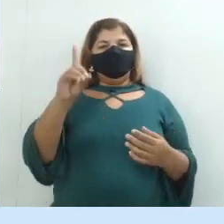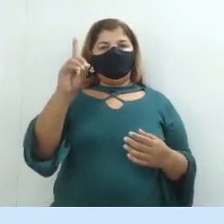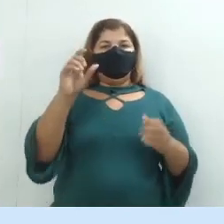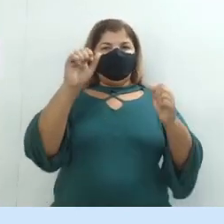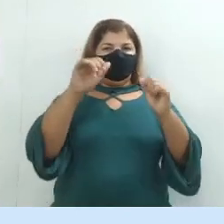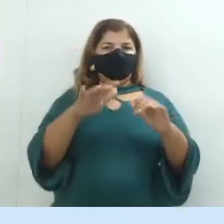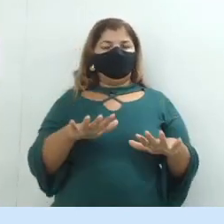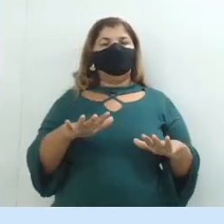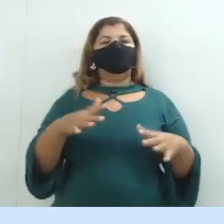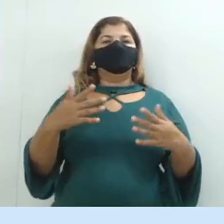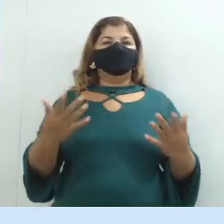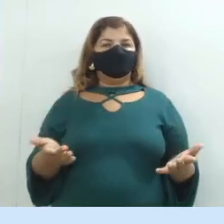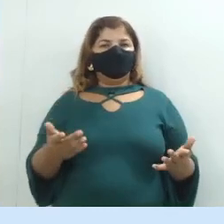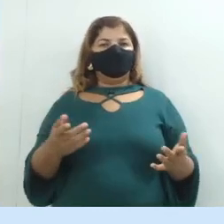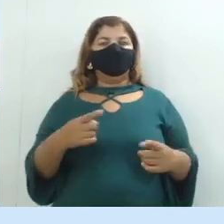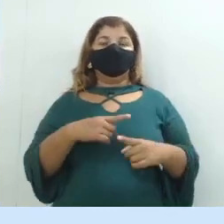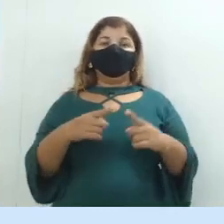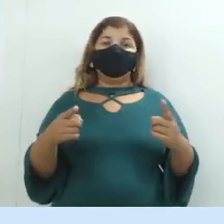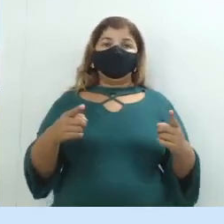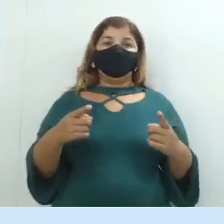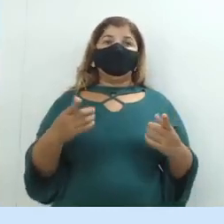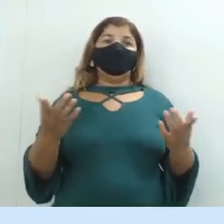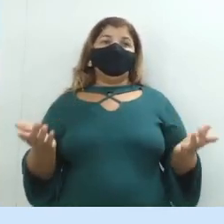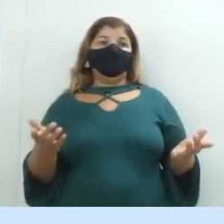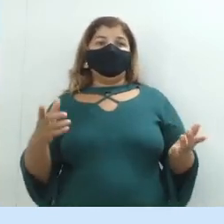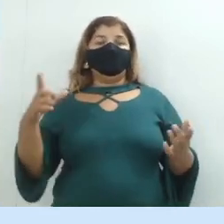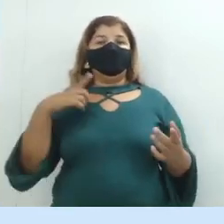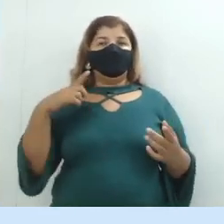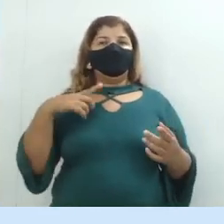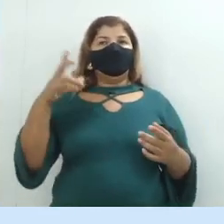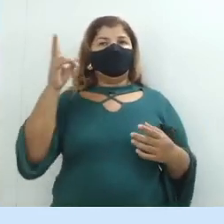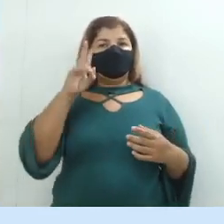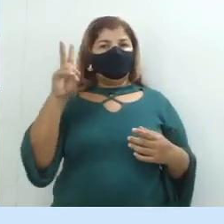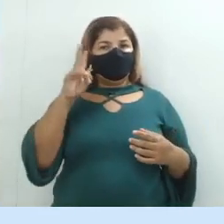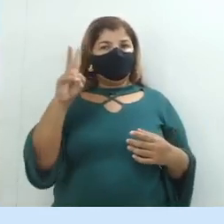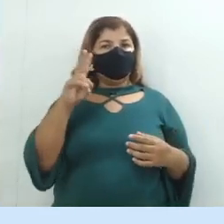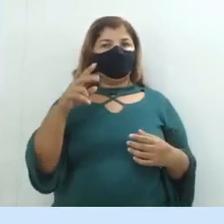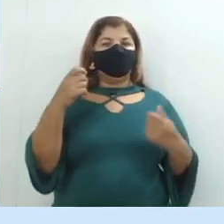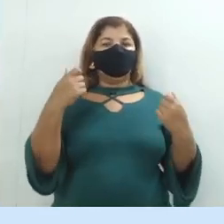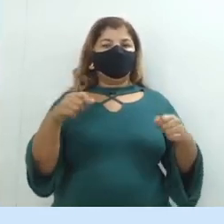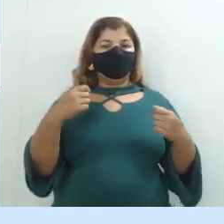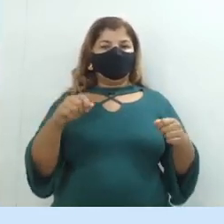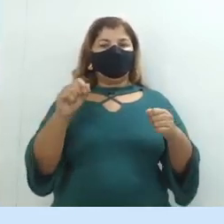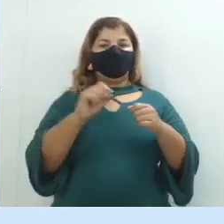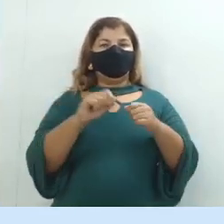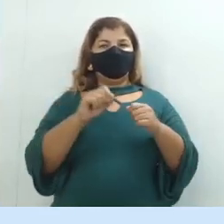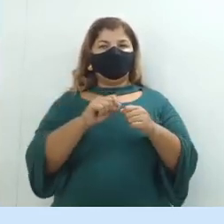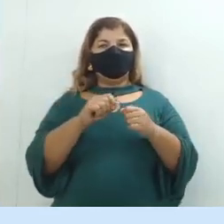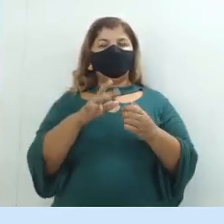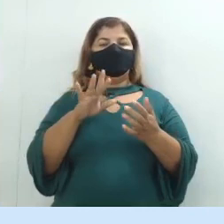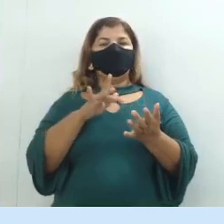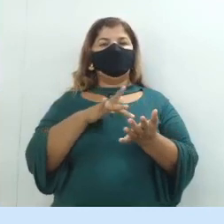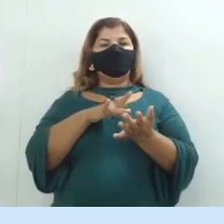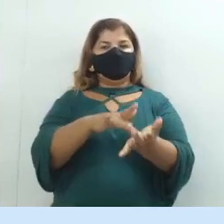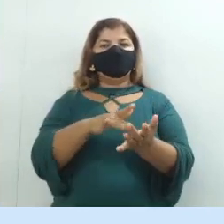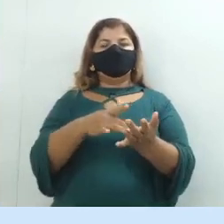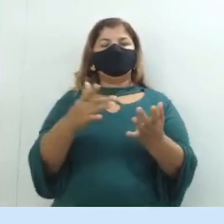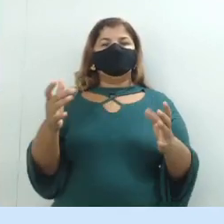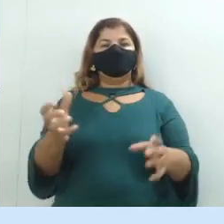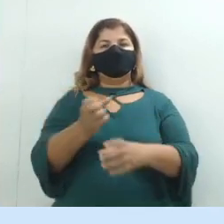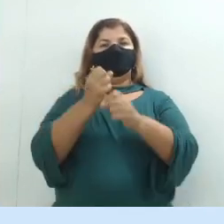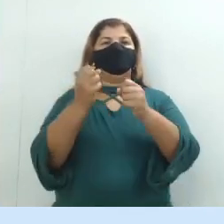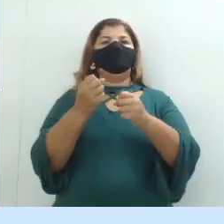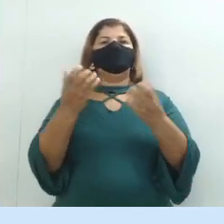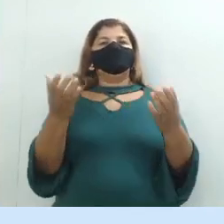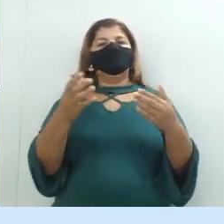pessoas. Enquanto que as bulas papais lembravam sempre que você tinha que fazer por merecer a salvação. Suas obras é